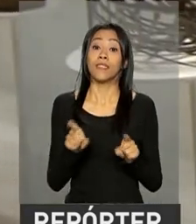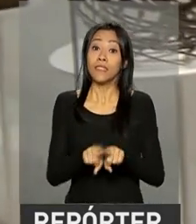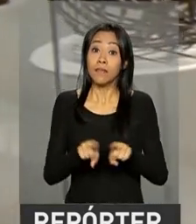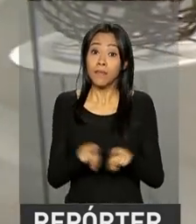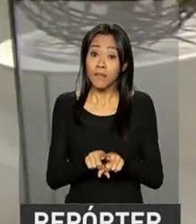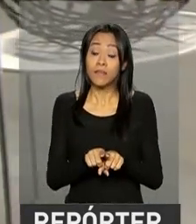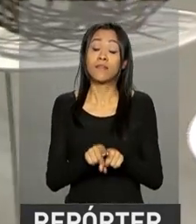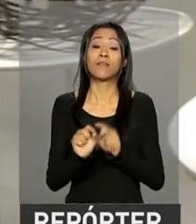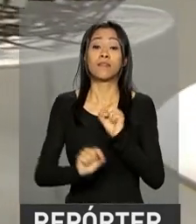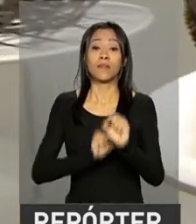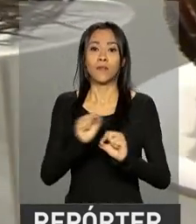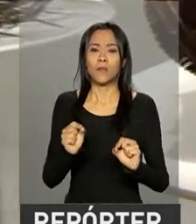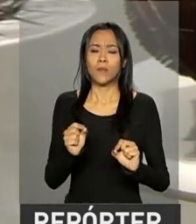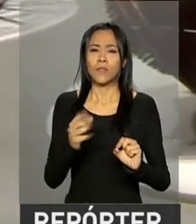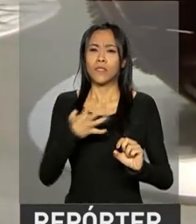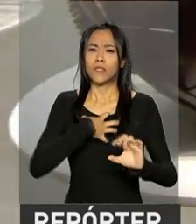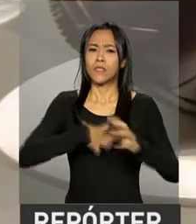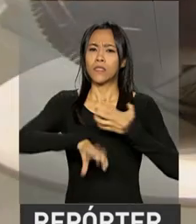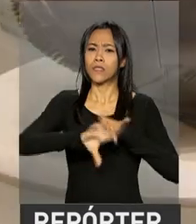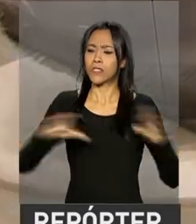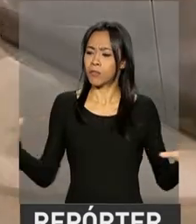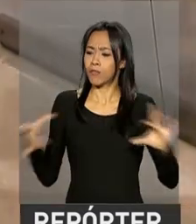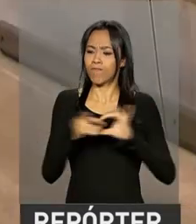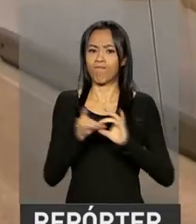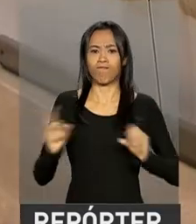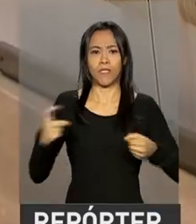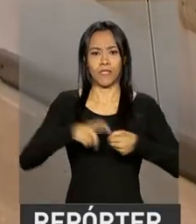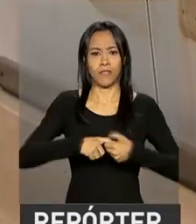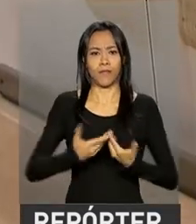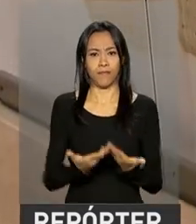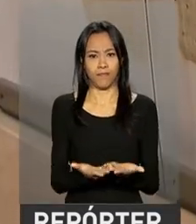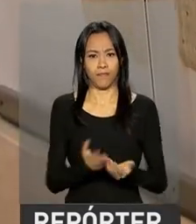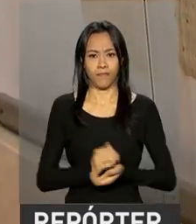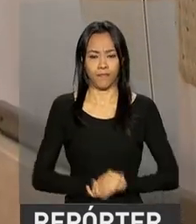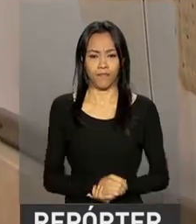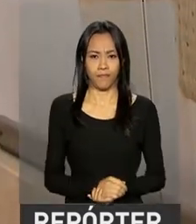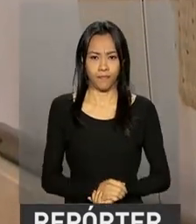intensificar o sentimento de parceria.